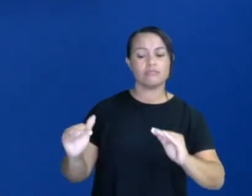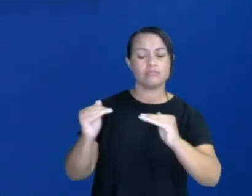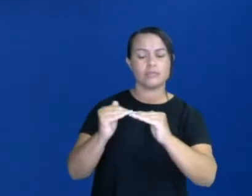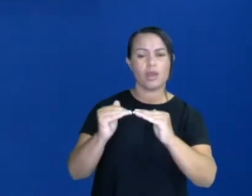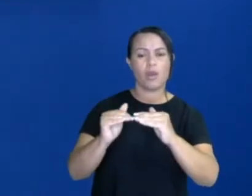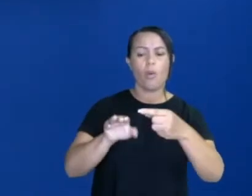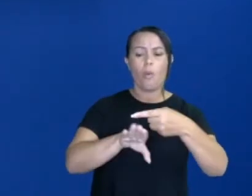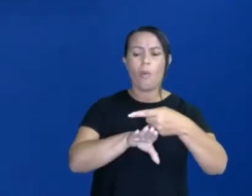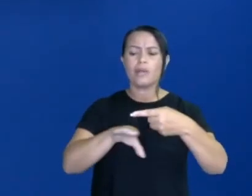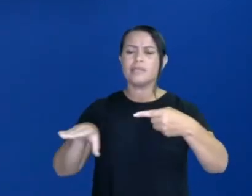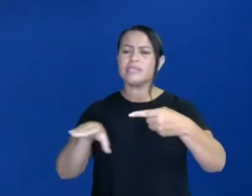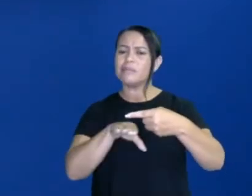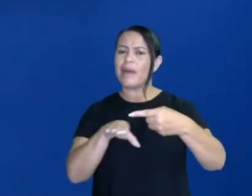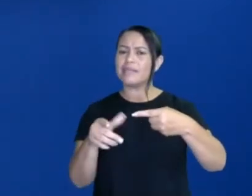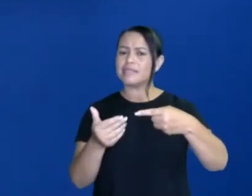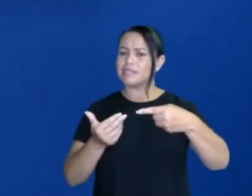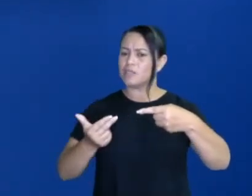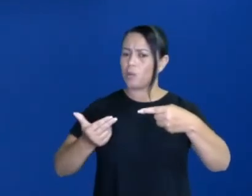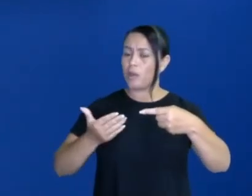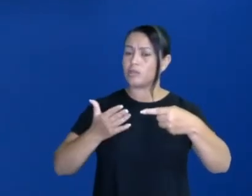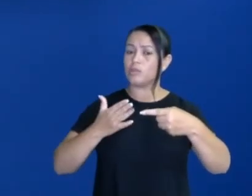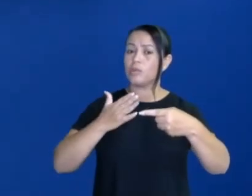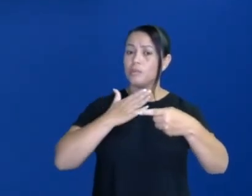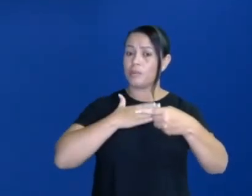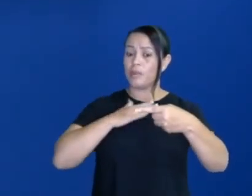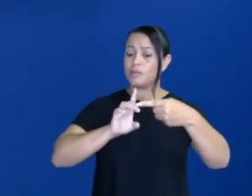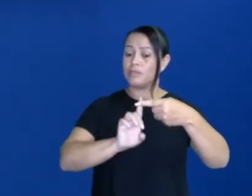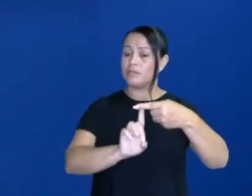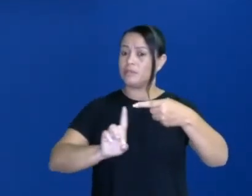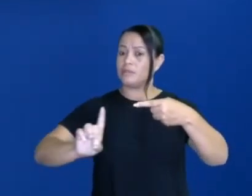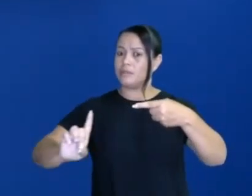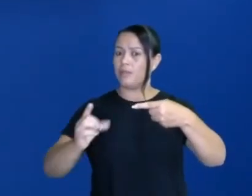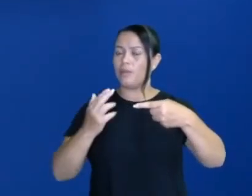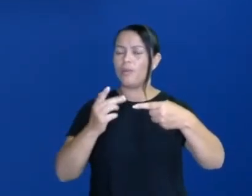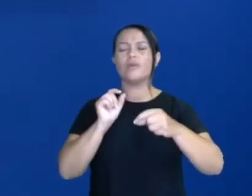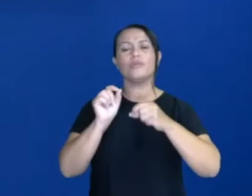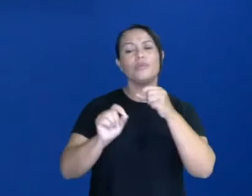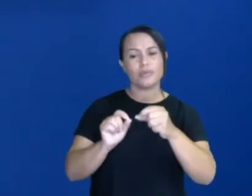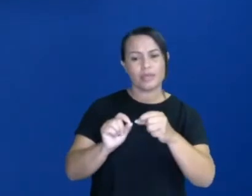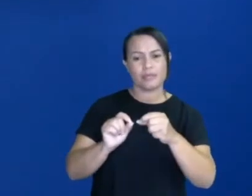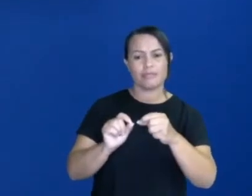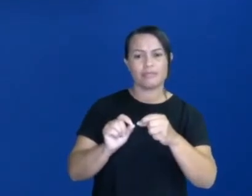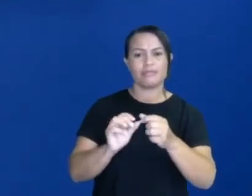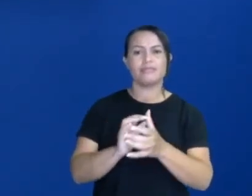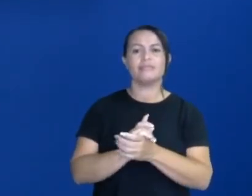minhas bases são iguais, ou seja, quando os meus denominadores são iguais, a gente faz o quê?